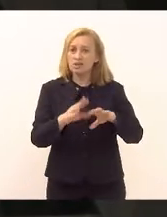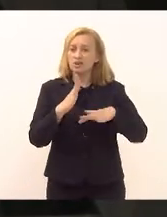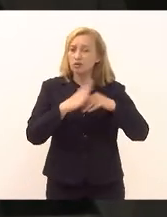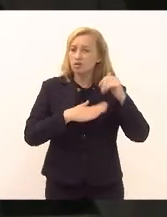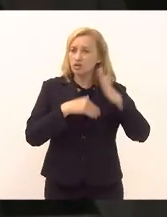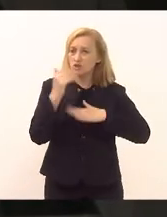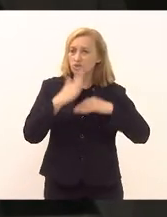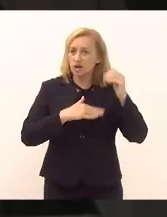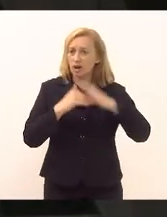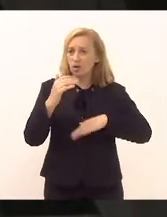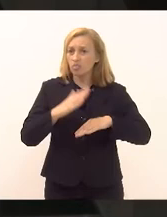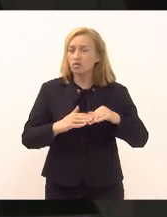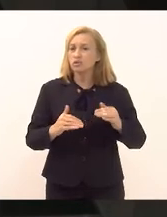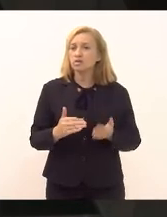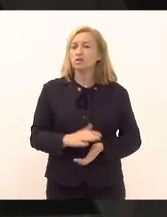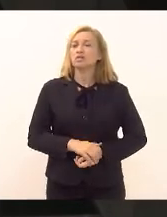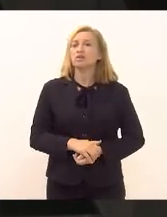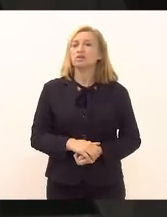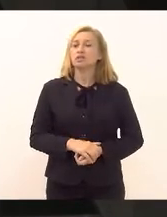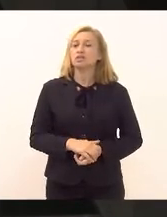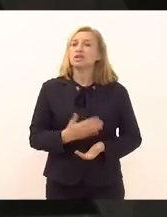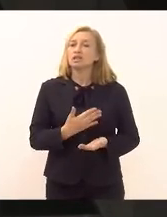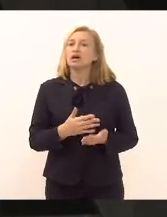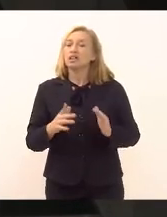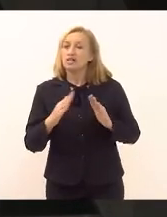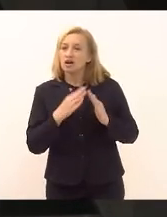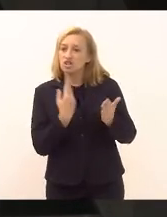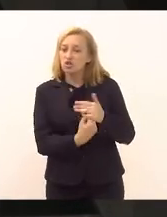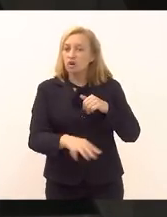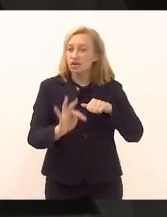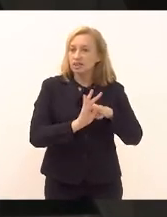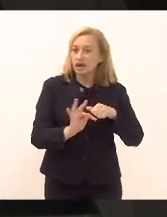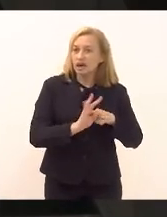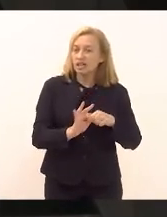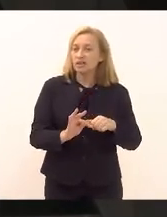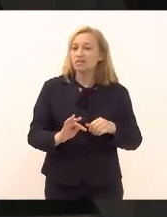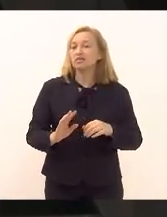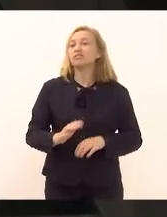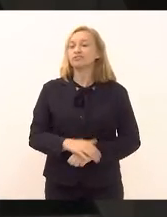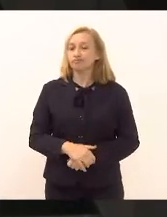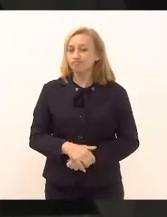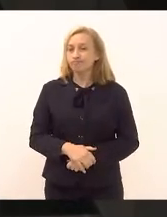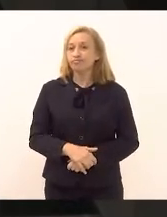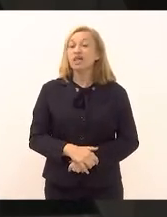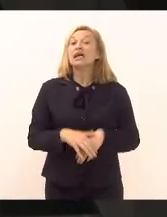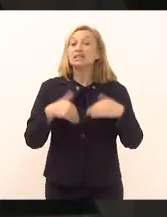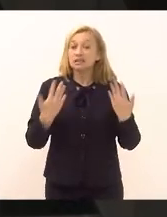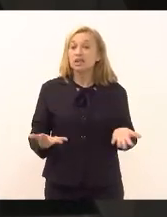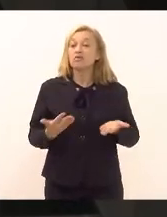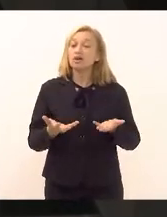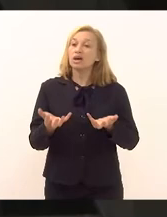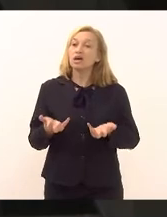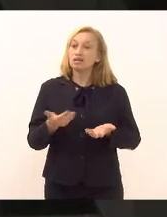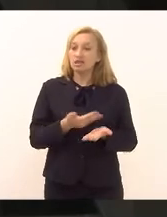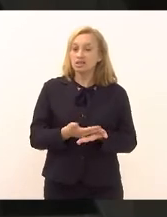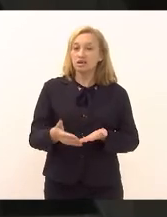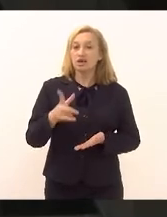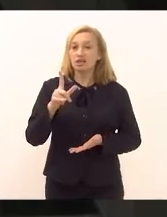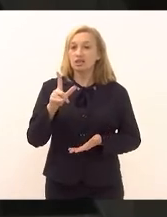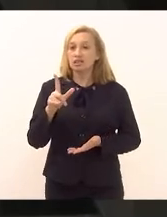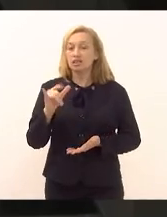profissional a partir da FAETEC e da rede vinculada à FAETEC. Então, quero começar falando de Nilda